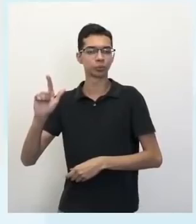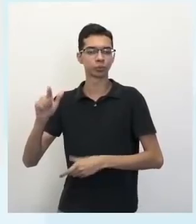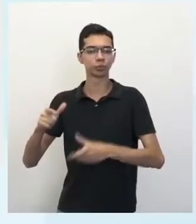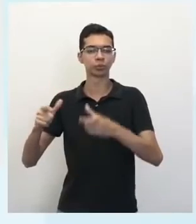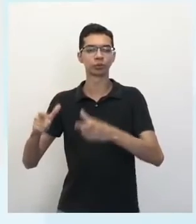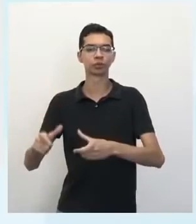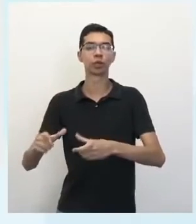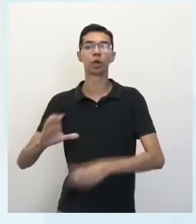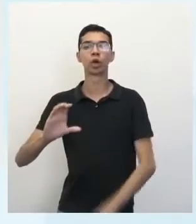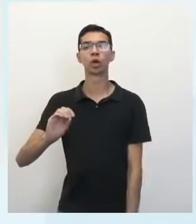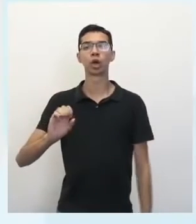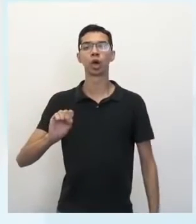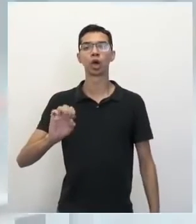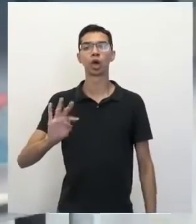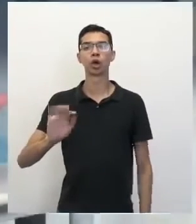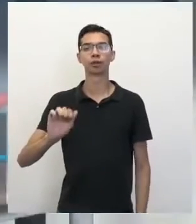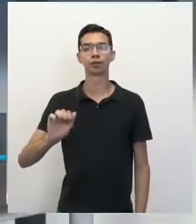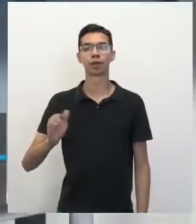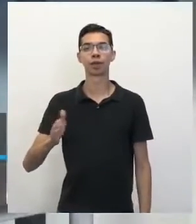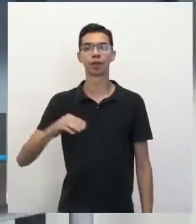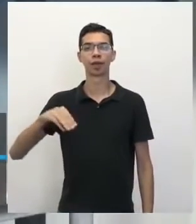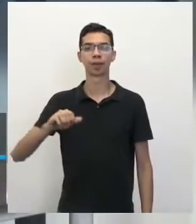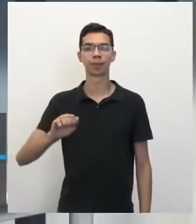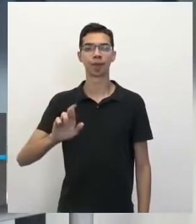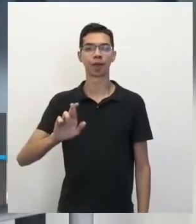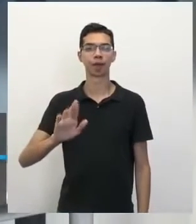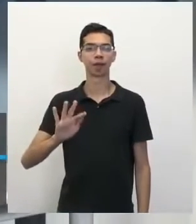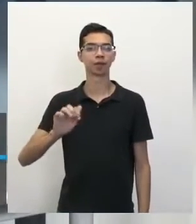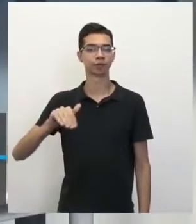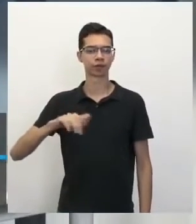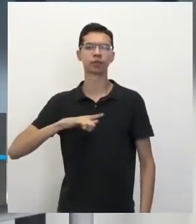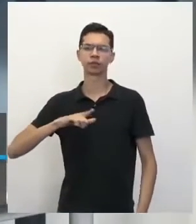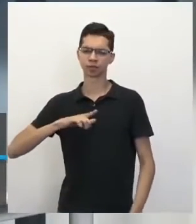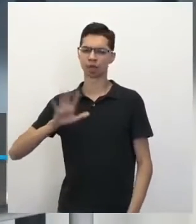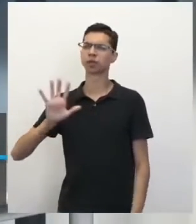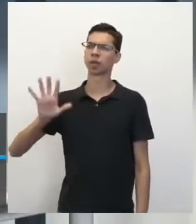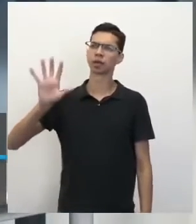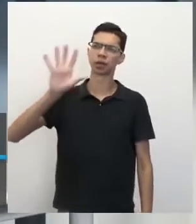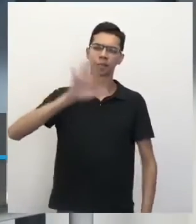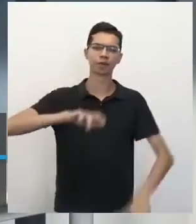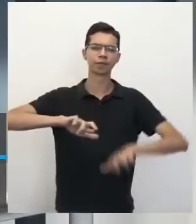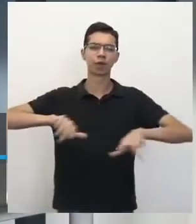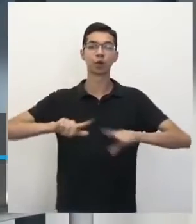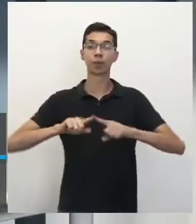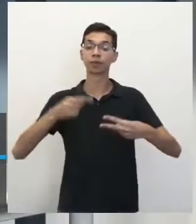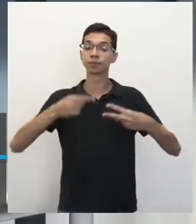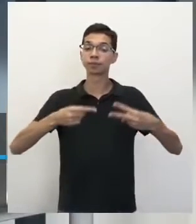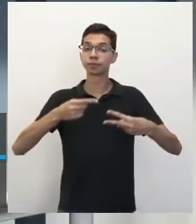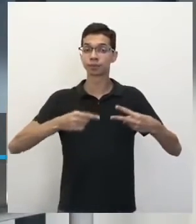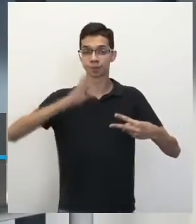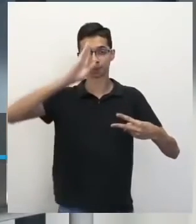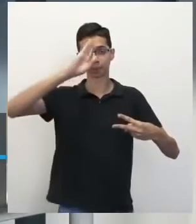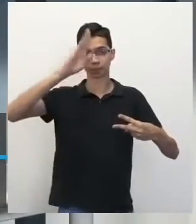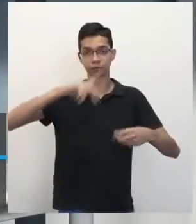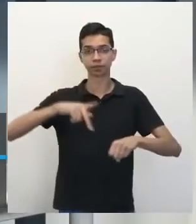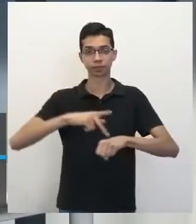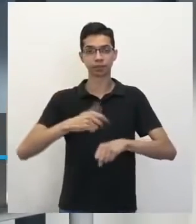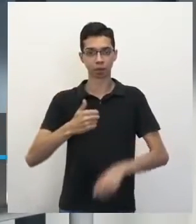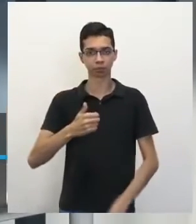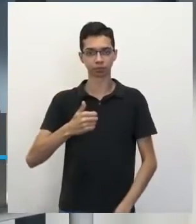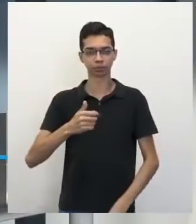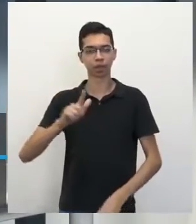Marfim, principalmente. Teve também outras regiões, mas basicamente desses dois atuais países do continente